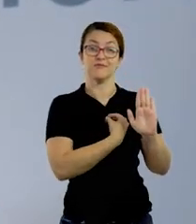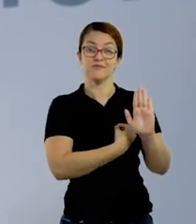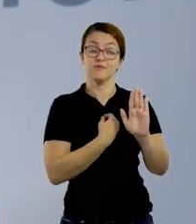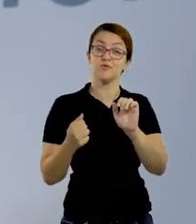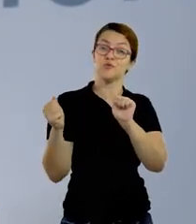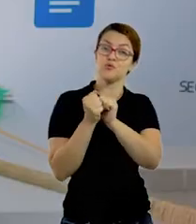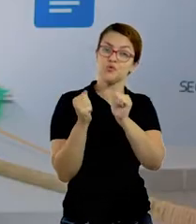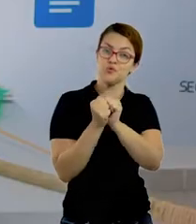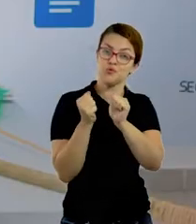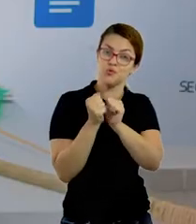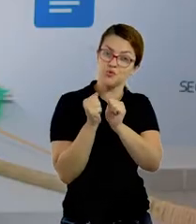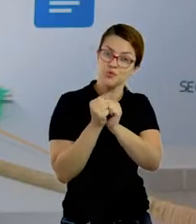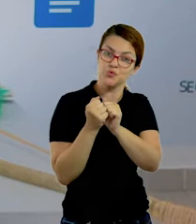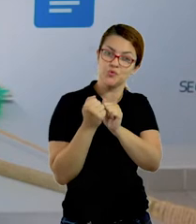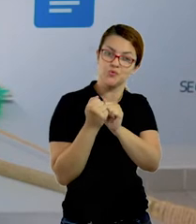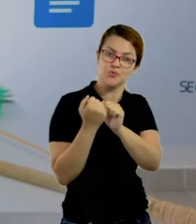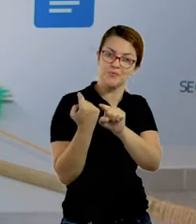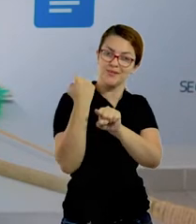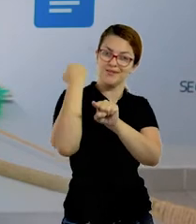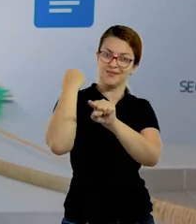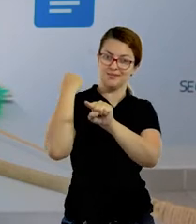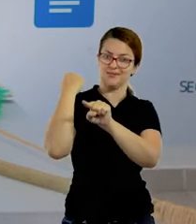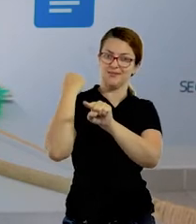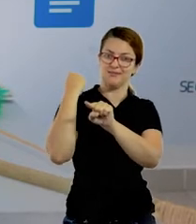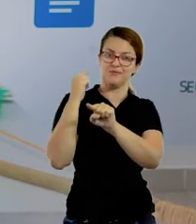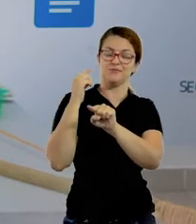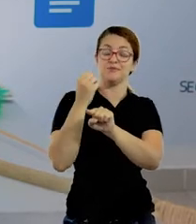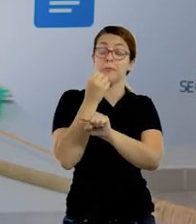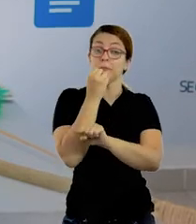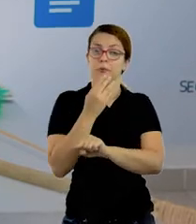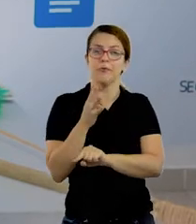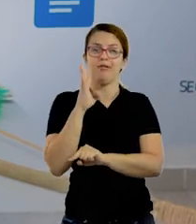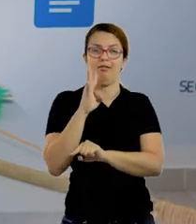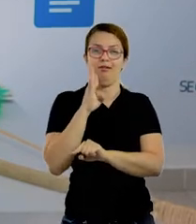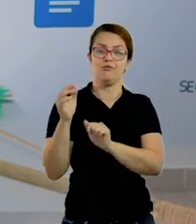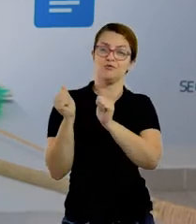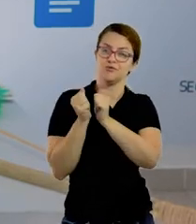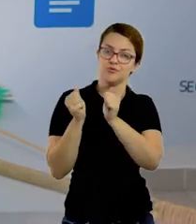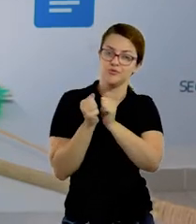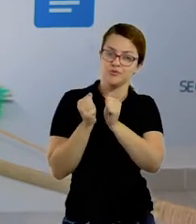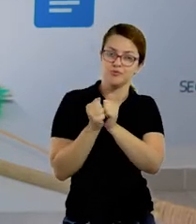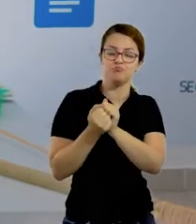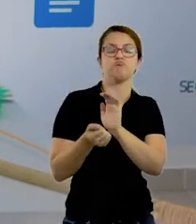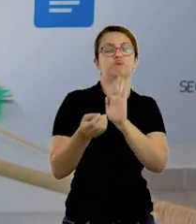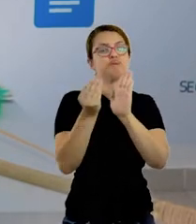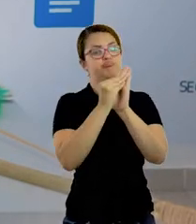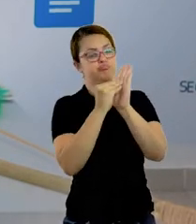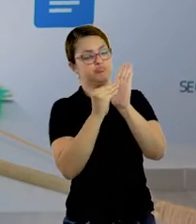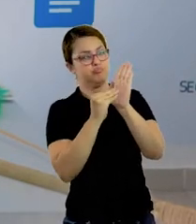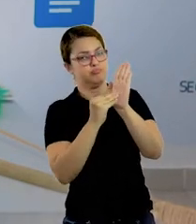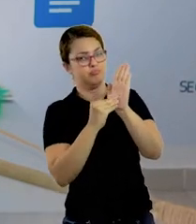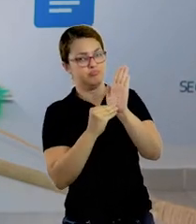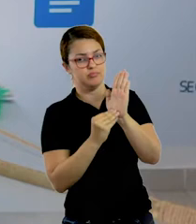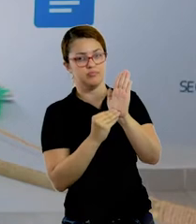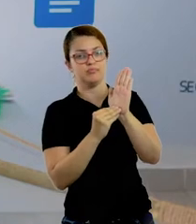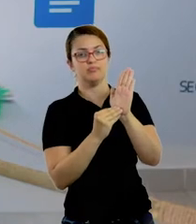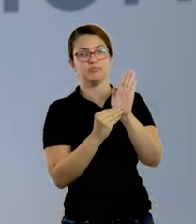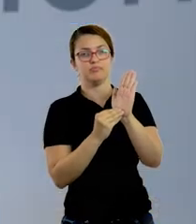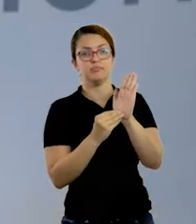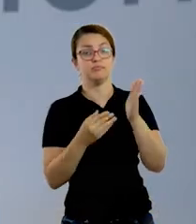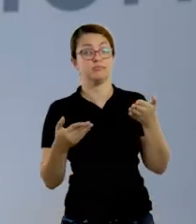com essa pessoa. Então é a produção de texto, atividade 1, e a atividade 2 é a lista sobre os bons momentos que você passou com essa